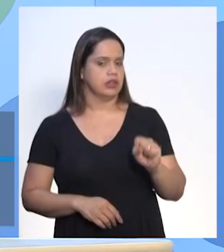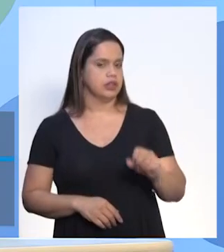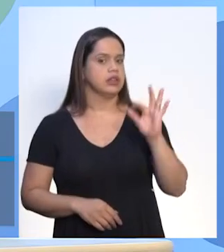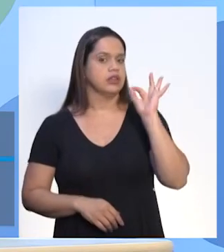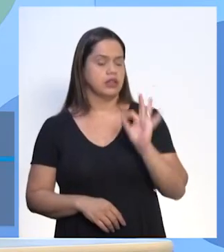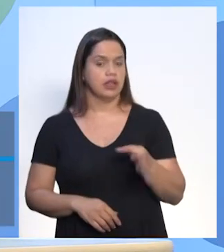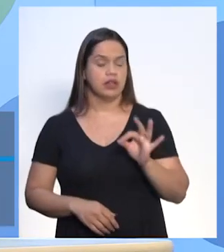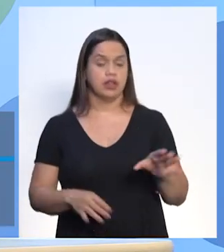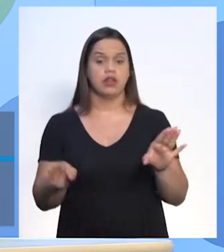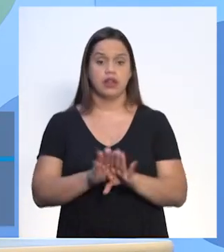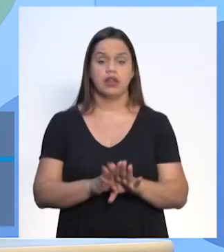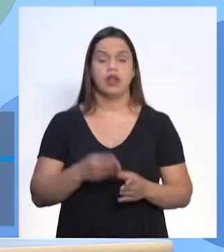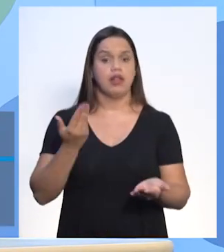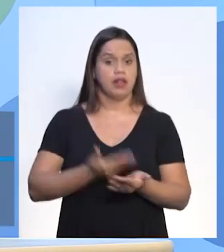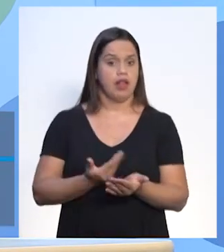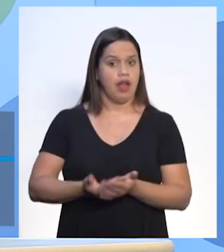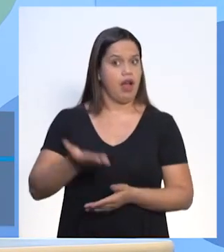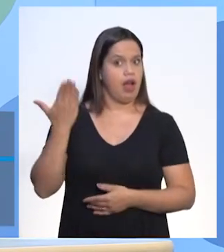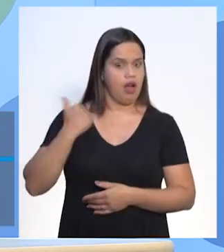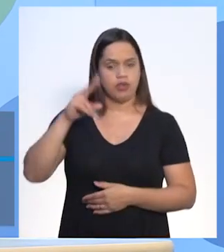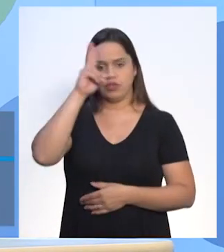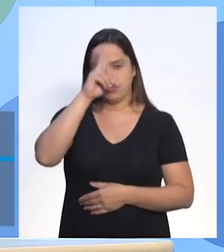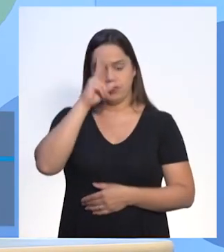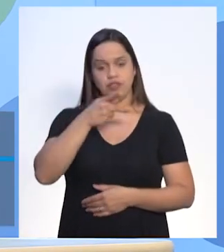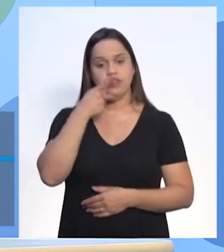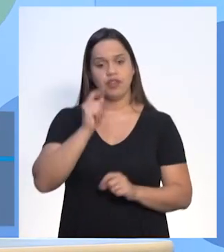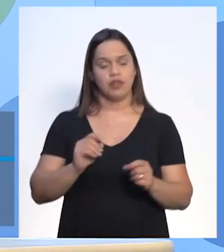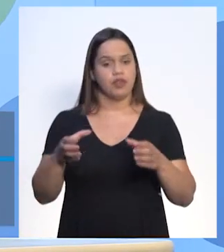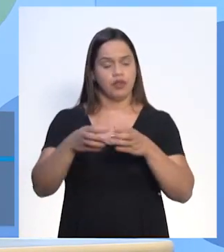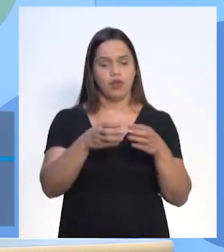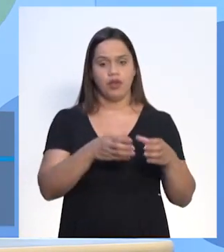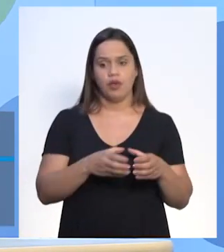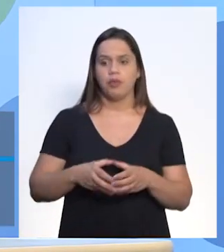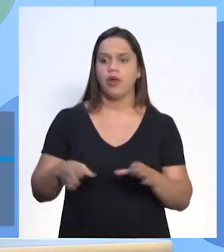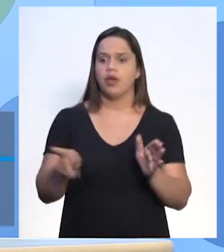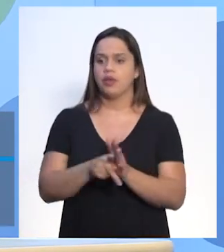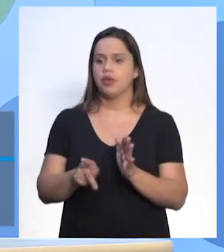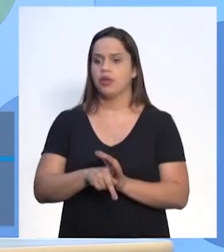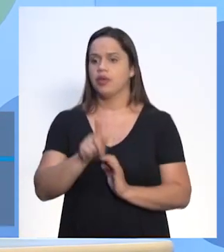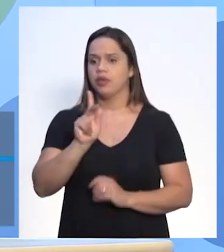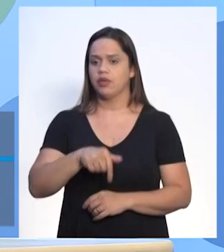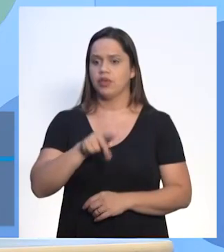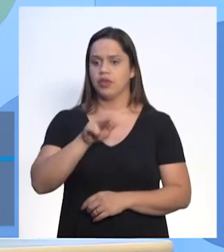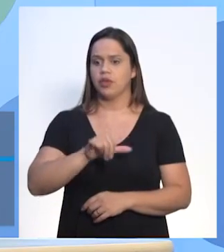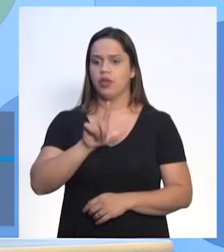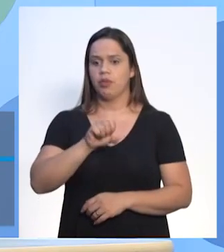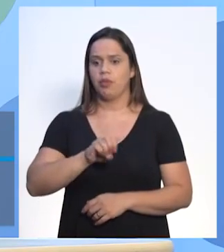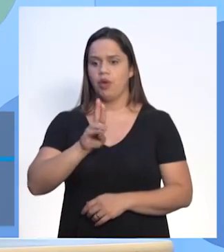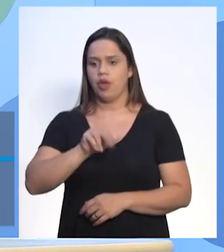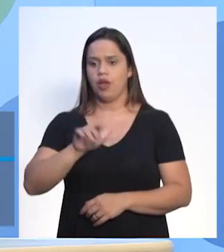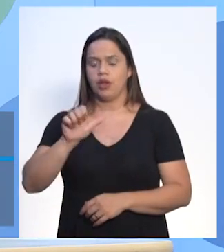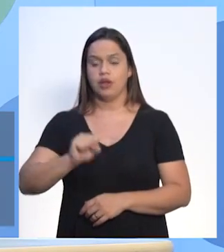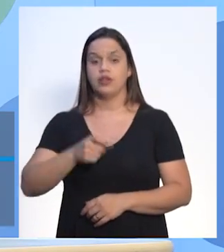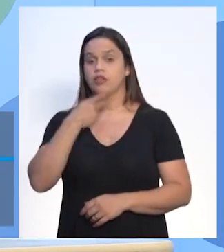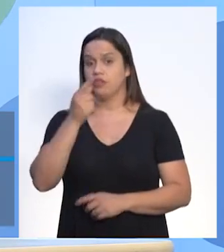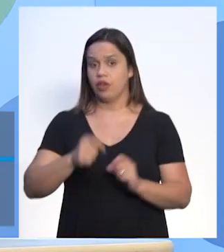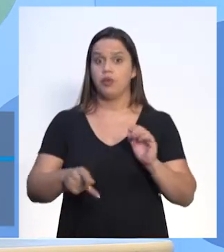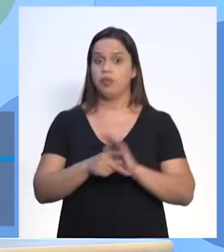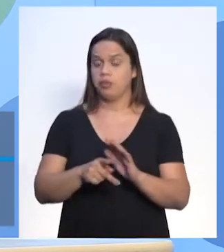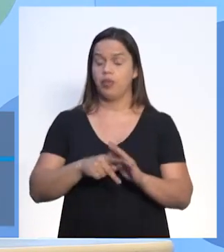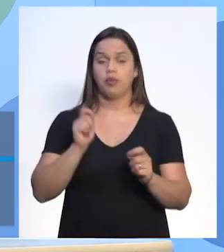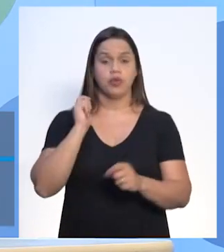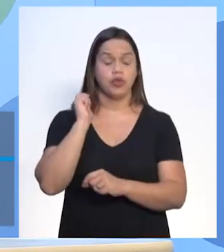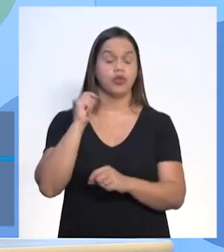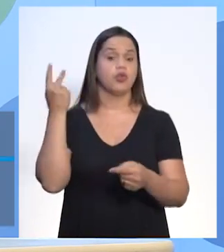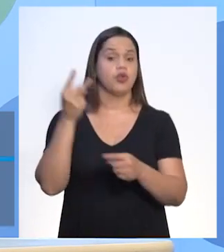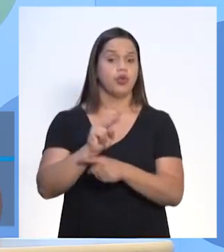comunidades, até na aula de história a gente falou sobre as comunidades quilombolas no Brasil, elas têm também essa importância, né, da